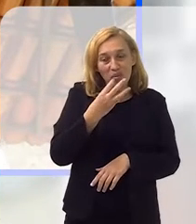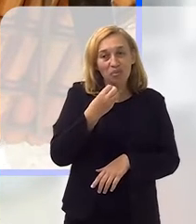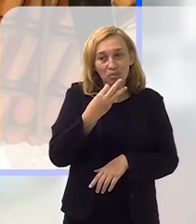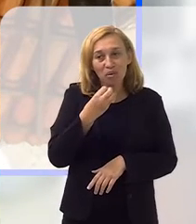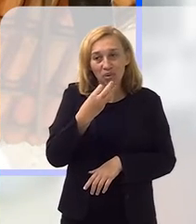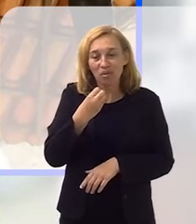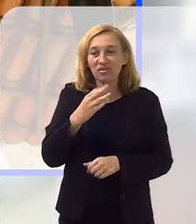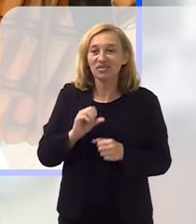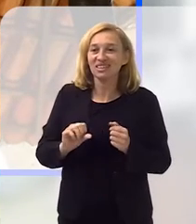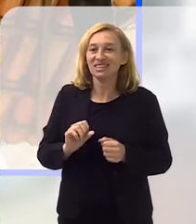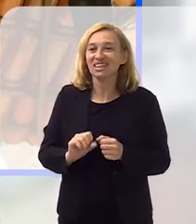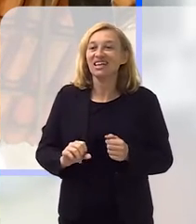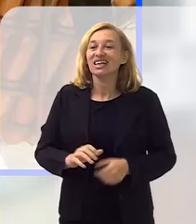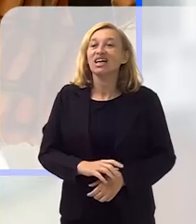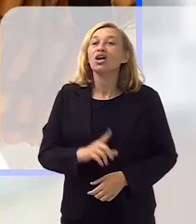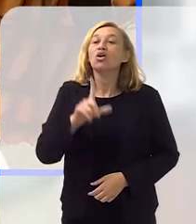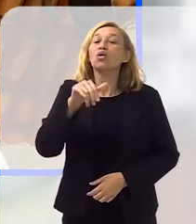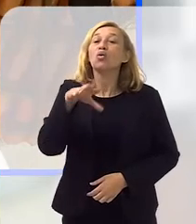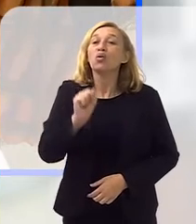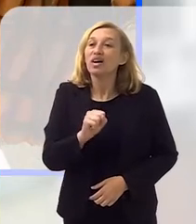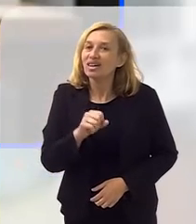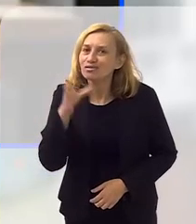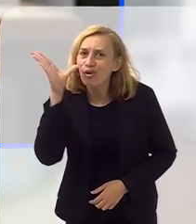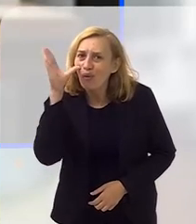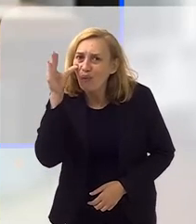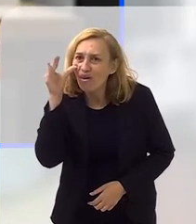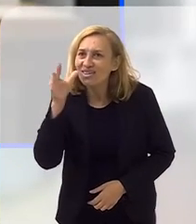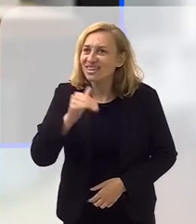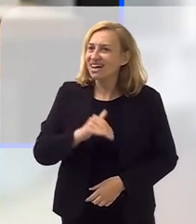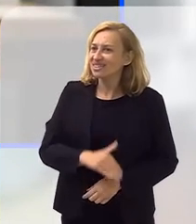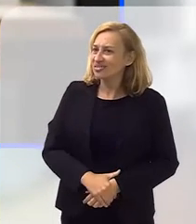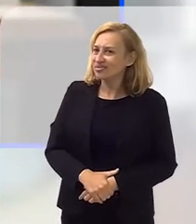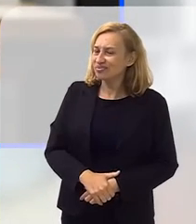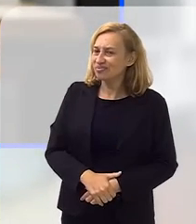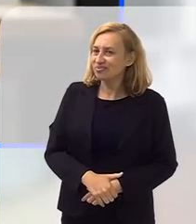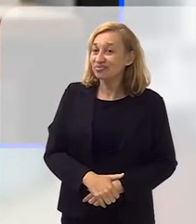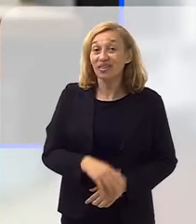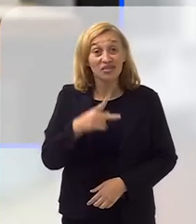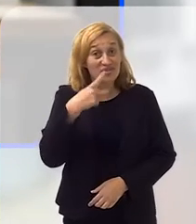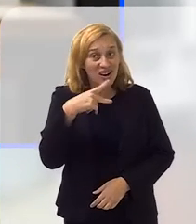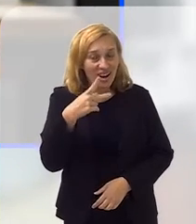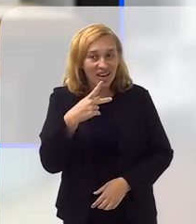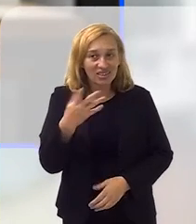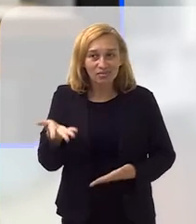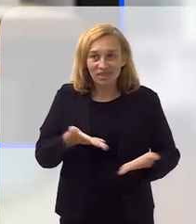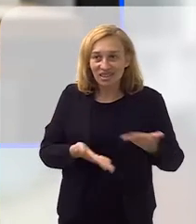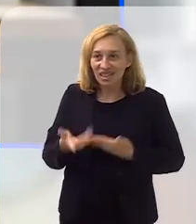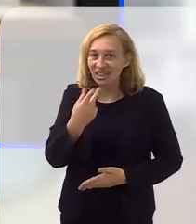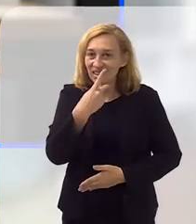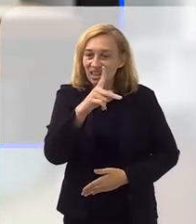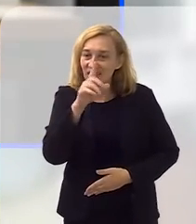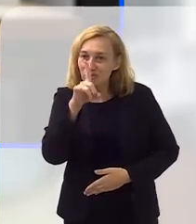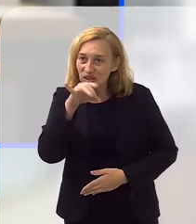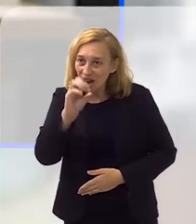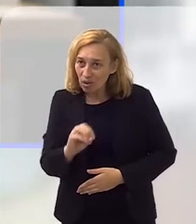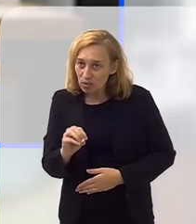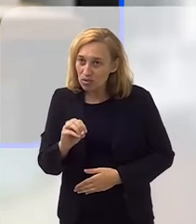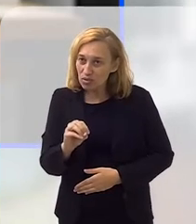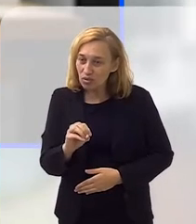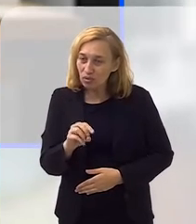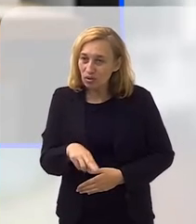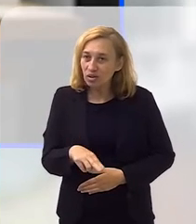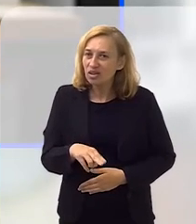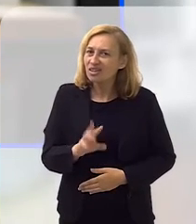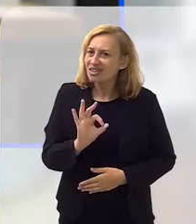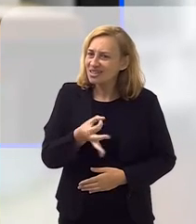Não, trabalho muito bom de se fazer, muito bom. Ô, Lucas, e ainda uma curiosidade, a gente falava sobre a parceria dela